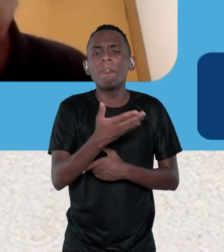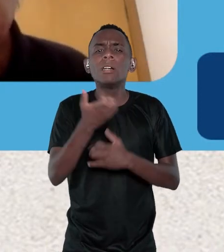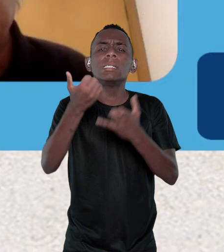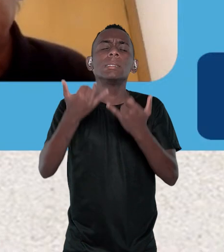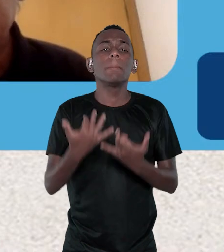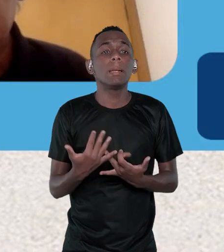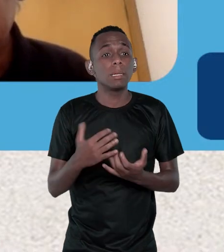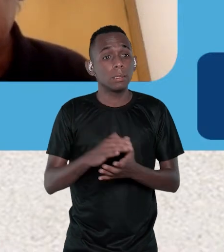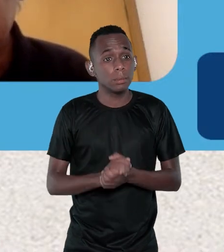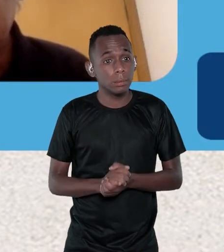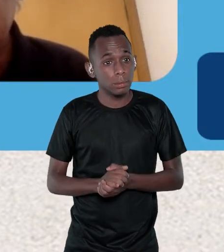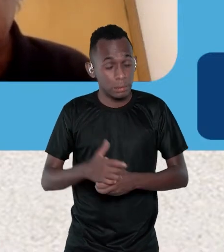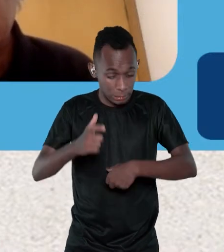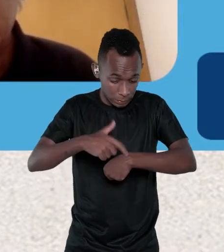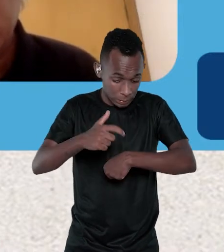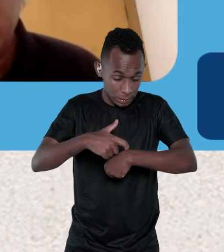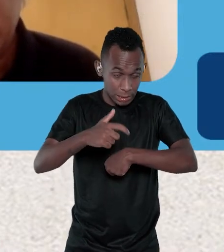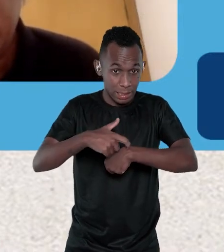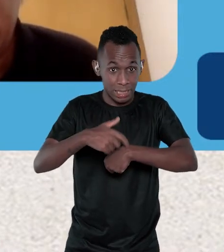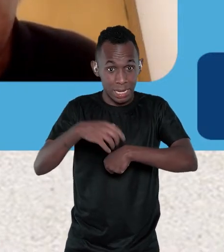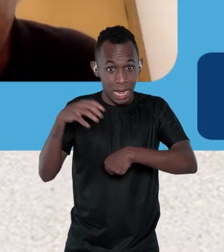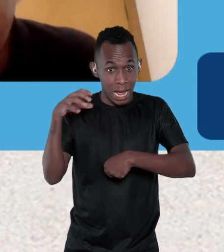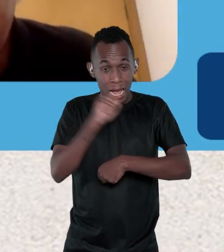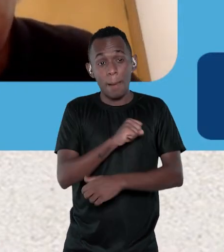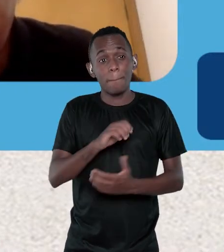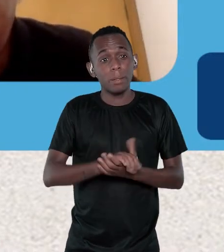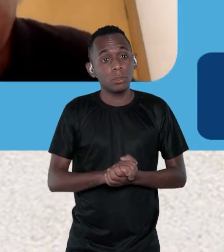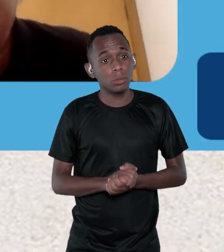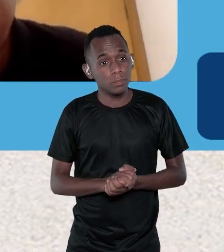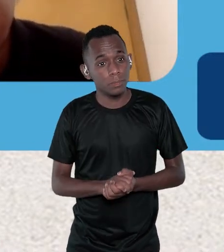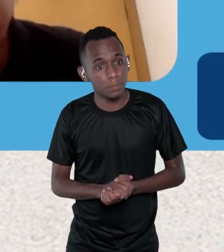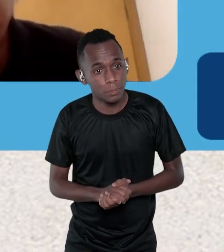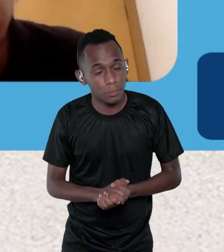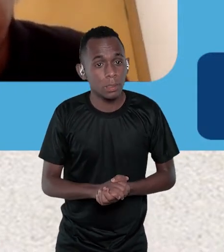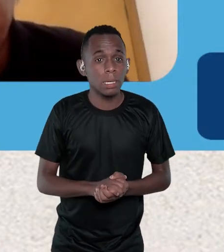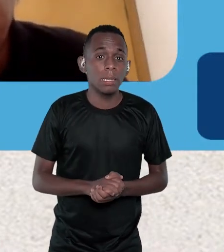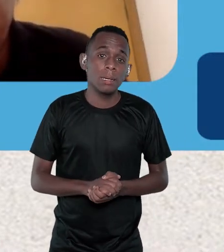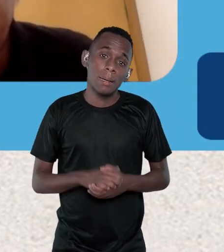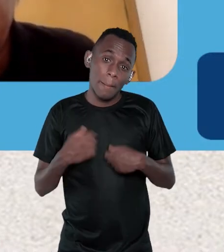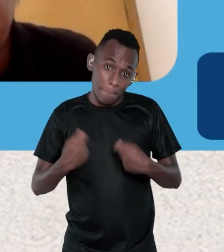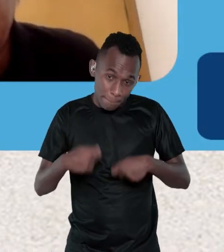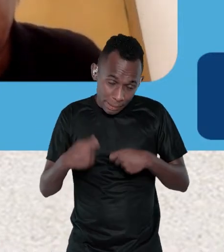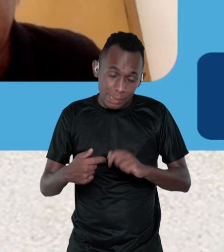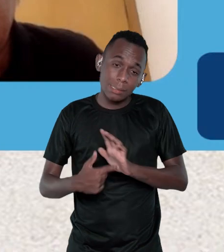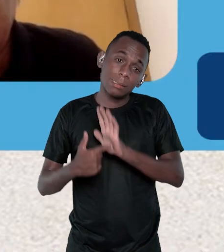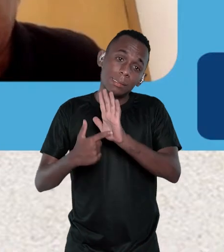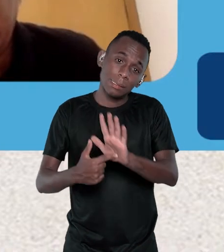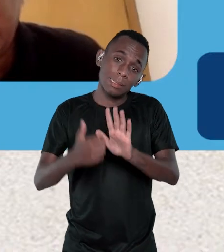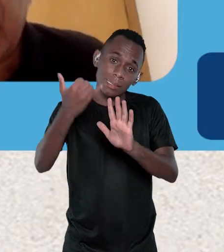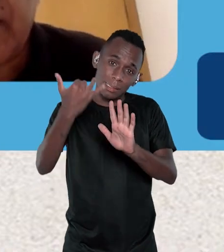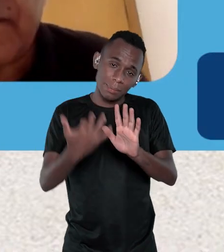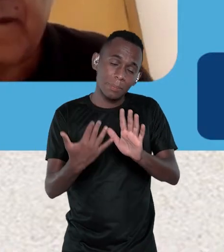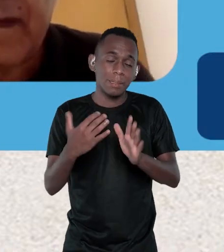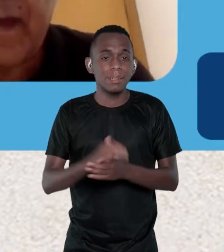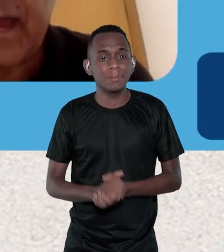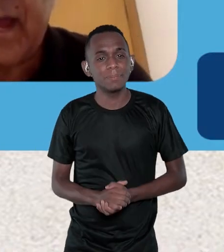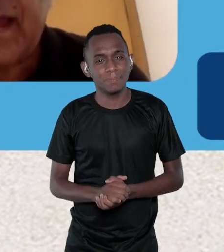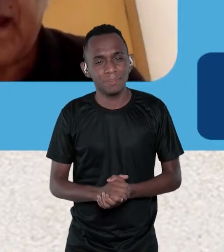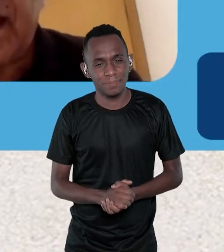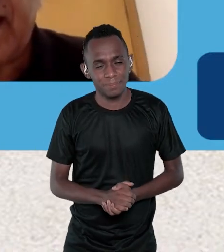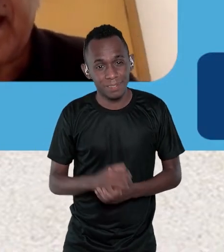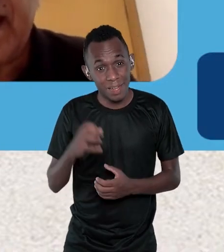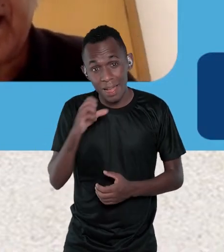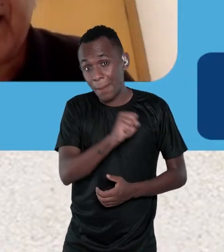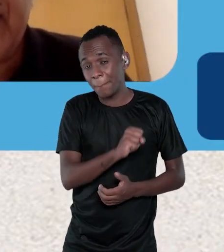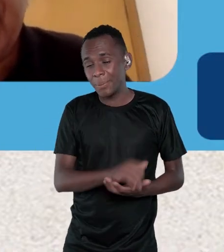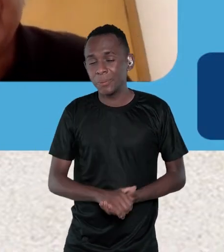Que eu quero te pedir para falar um pouco também a respeito desse livro, que é o seu mais recente, Nosso Sim. tempo aqui já está quase no final, eu acho que a gente